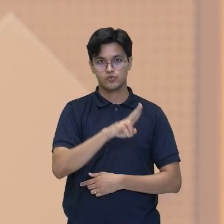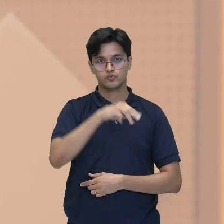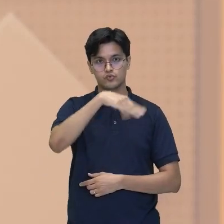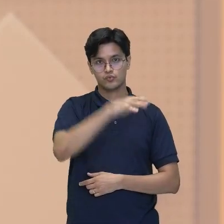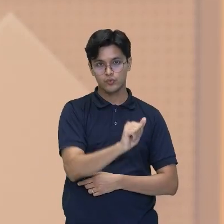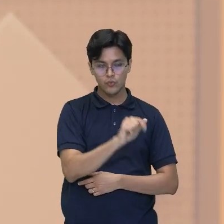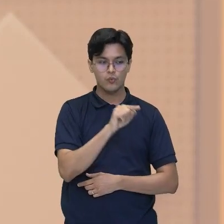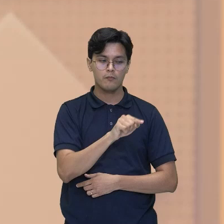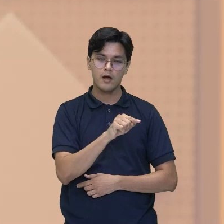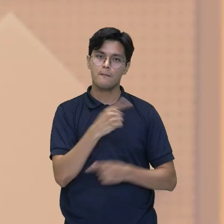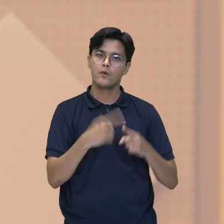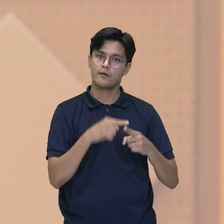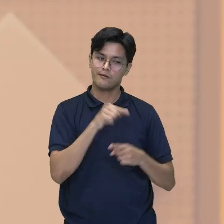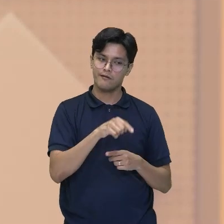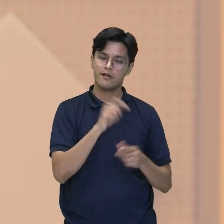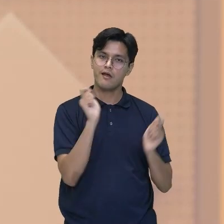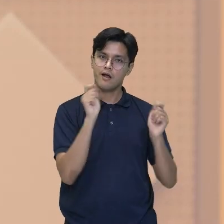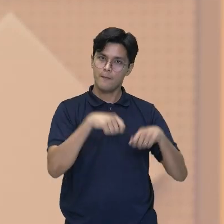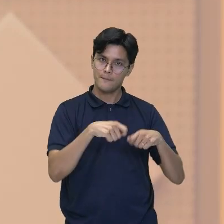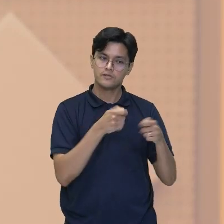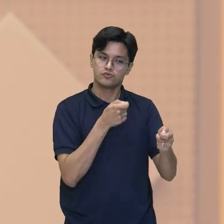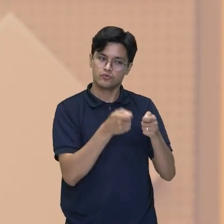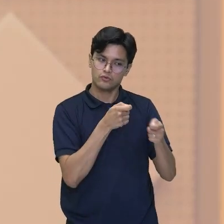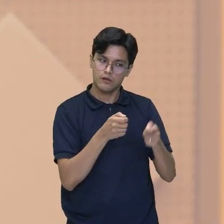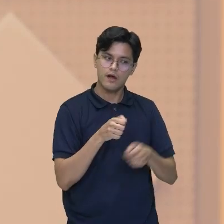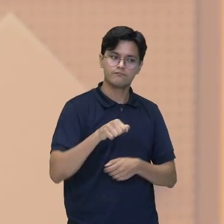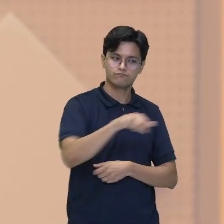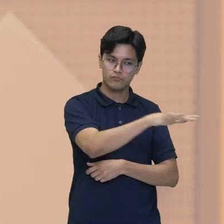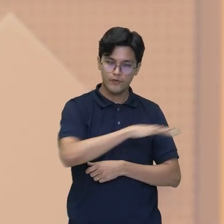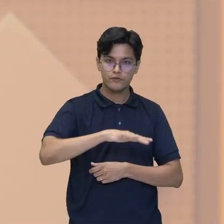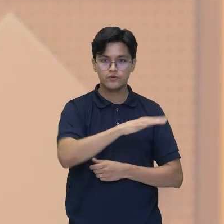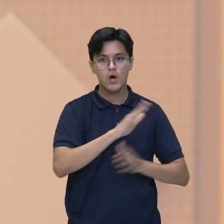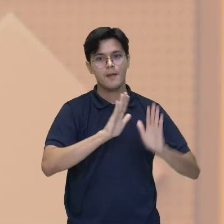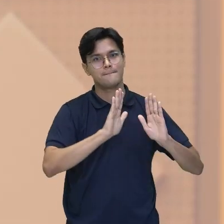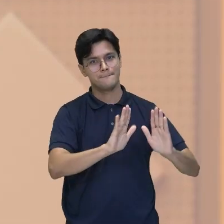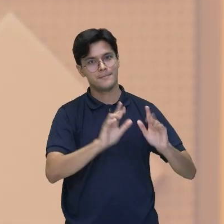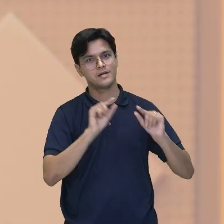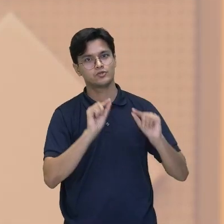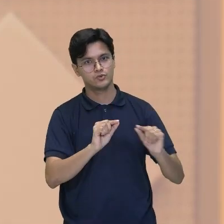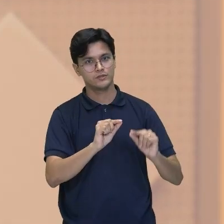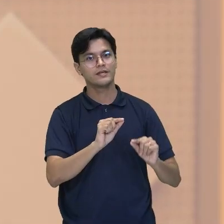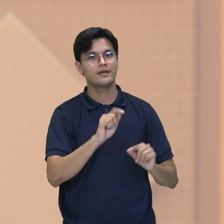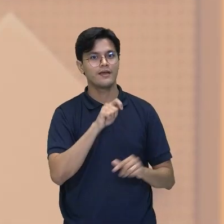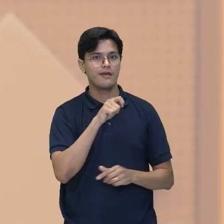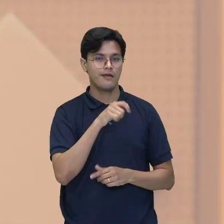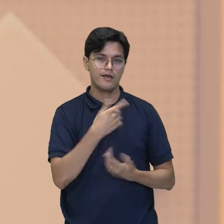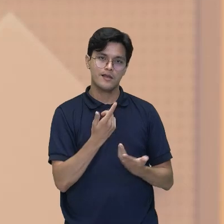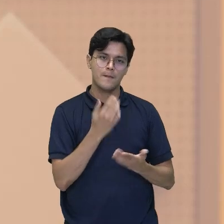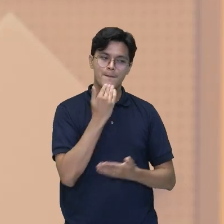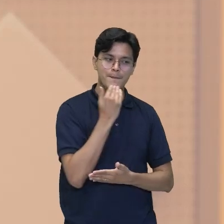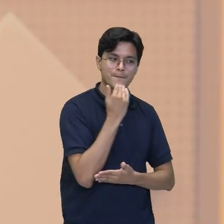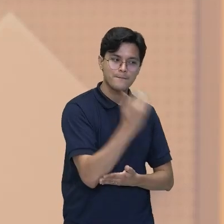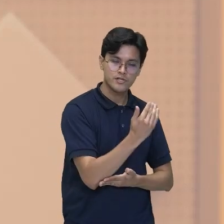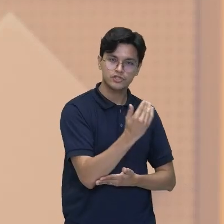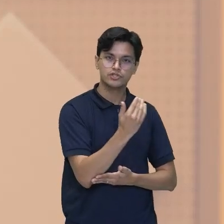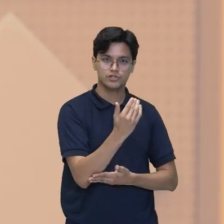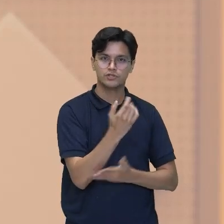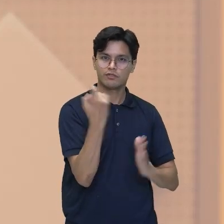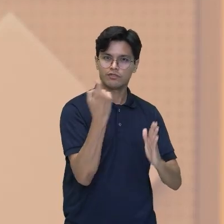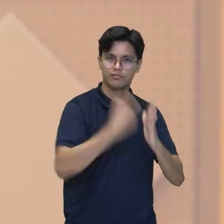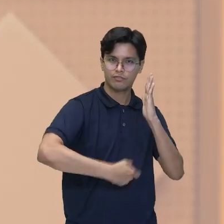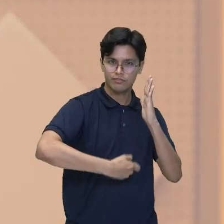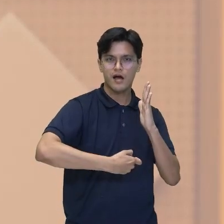um vasto território, uma vasta área, mas em contrapartida ele vai cobrar altos tributos, ele vai cobrar